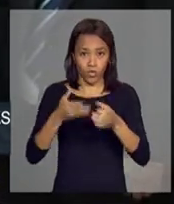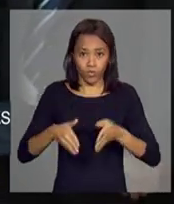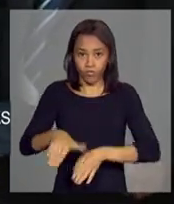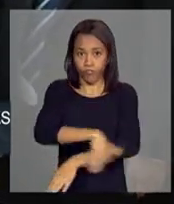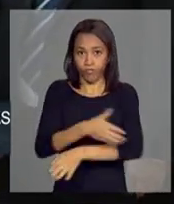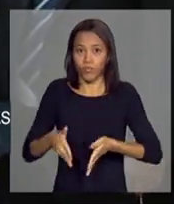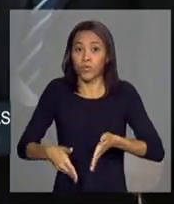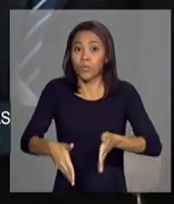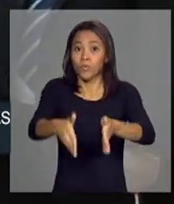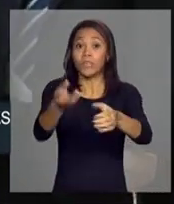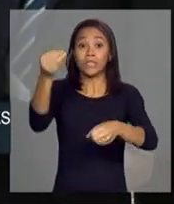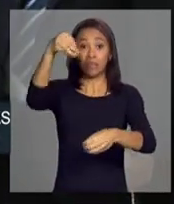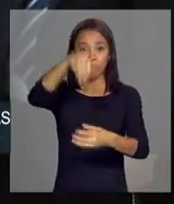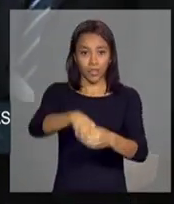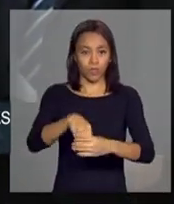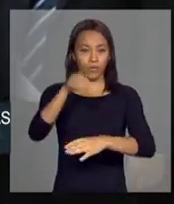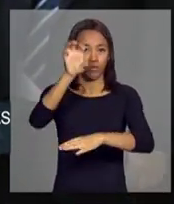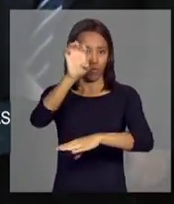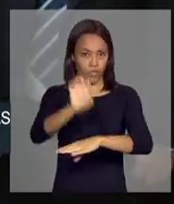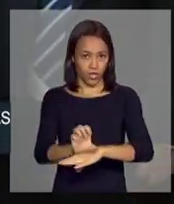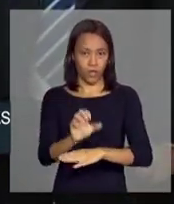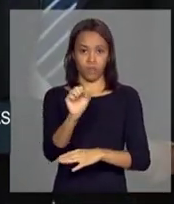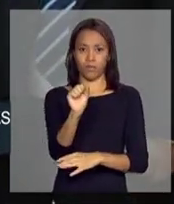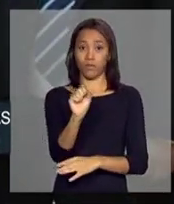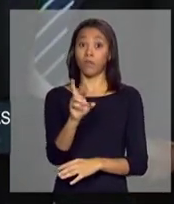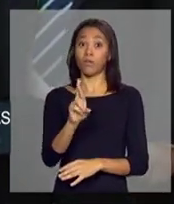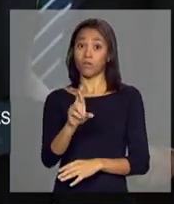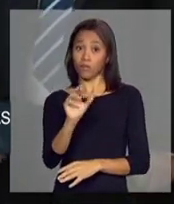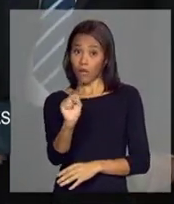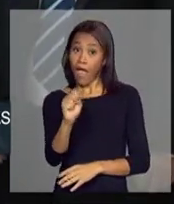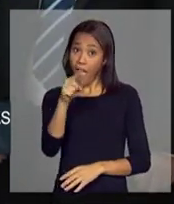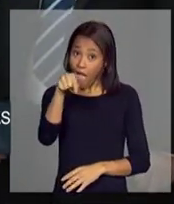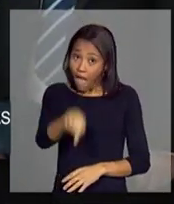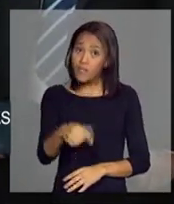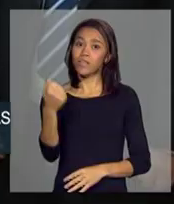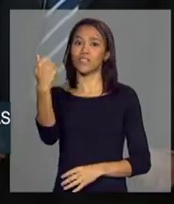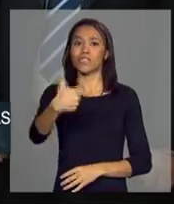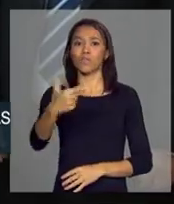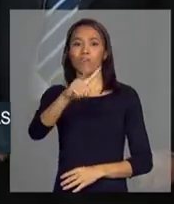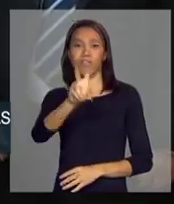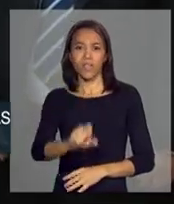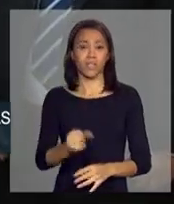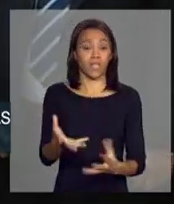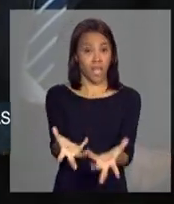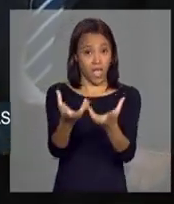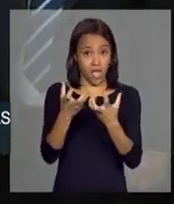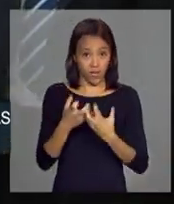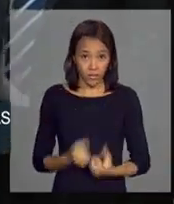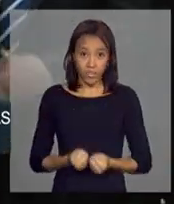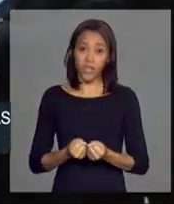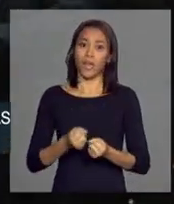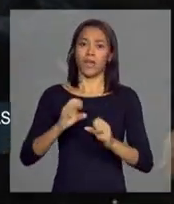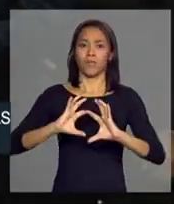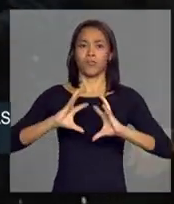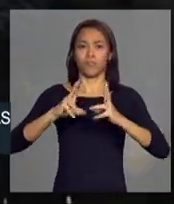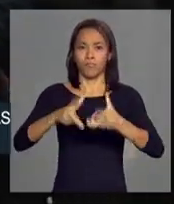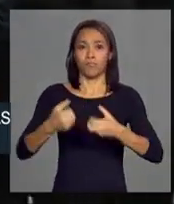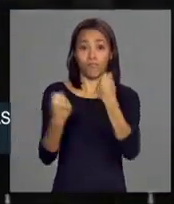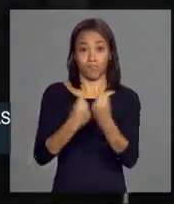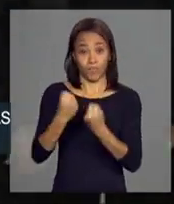no estado esta é a segunda vez que o rio grande do sul recebe máquinas doadas pelo governo